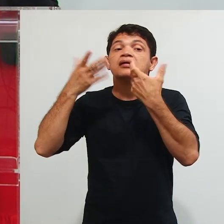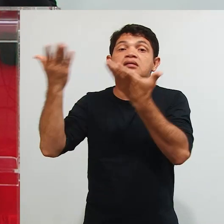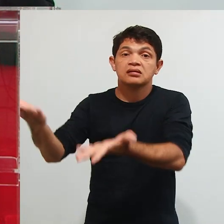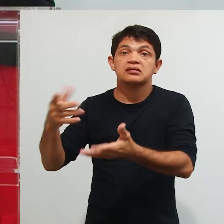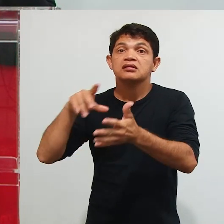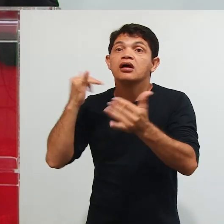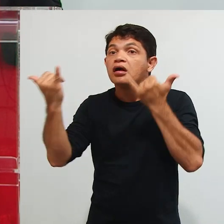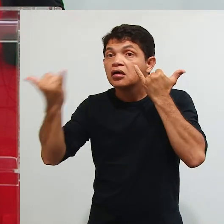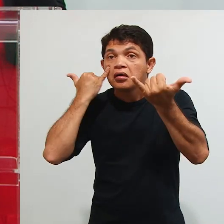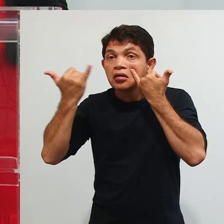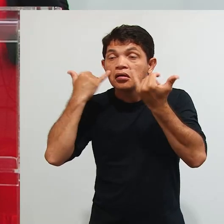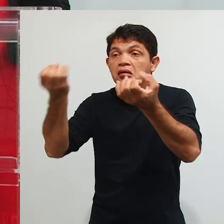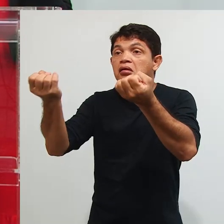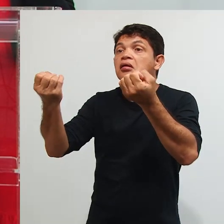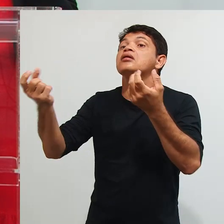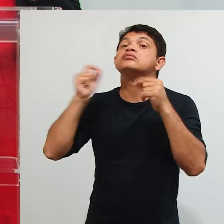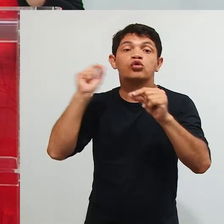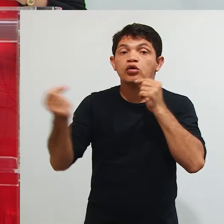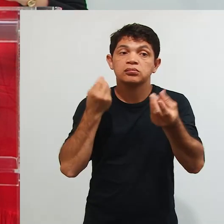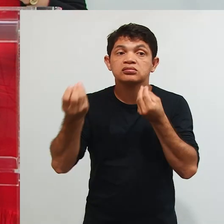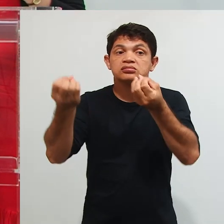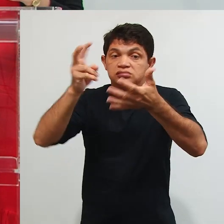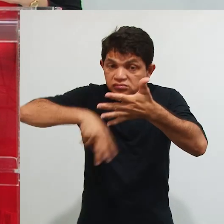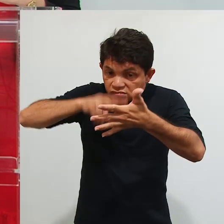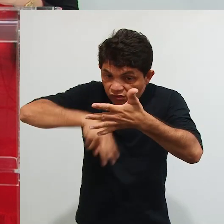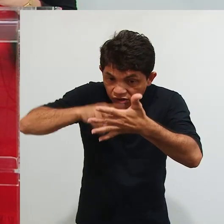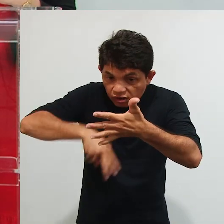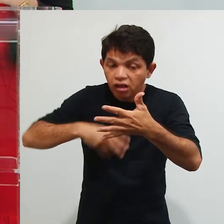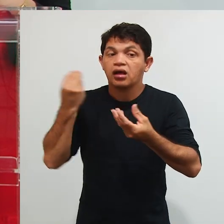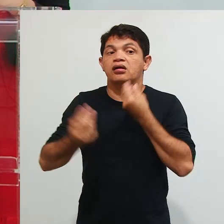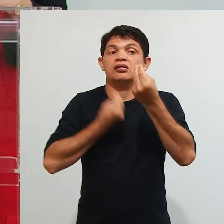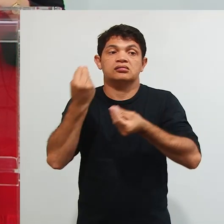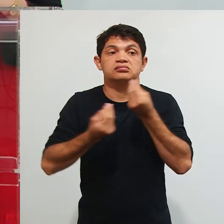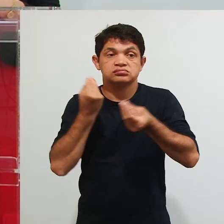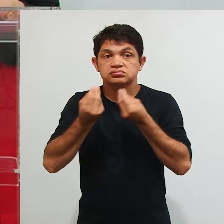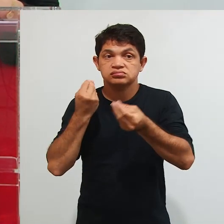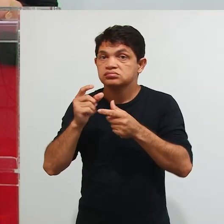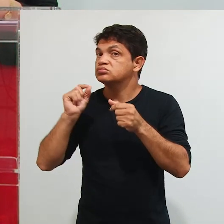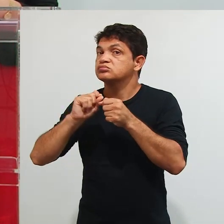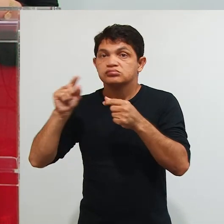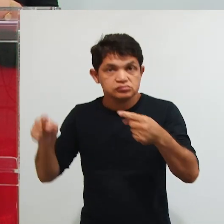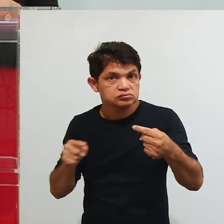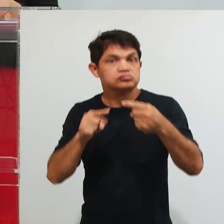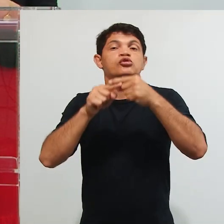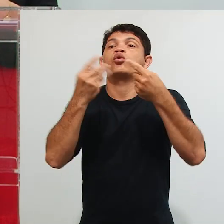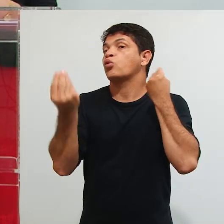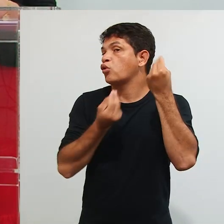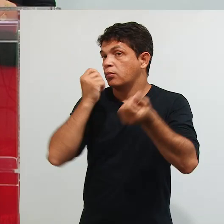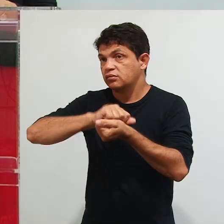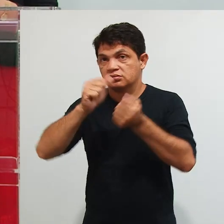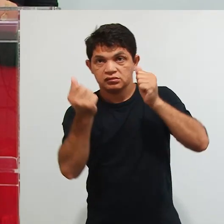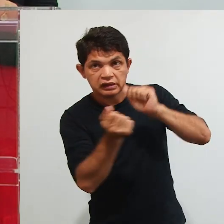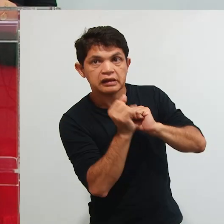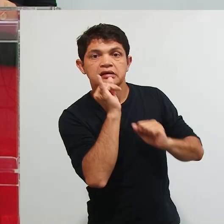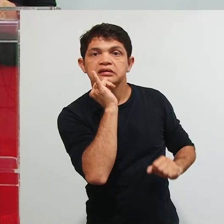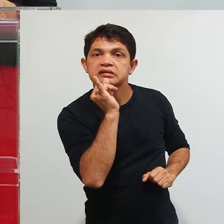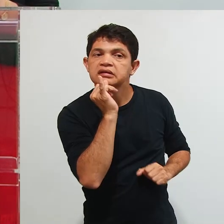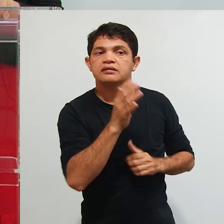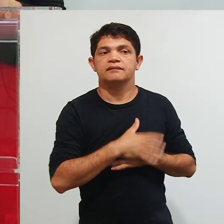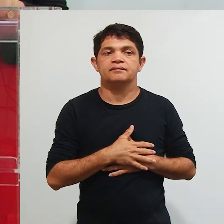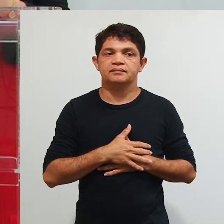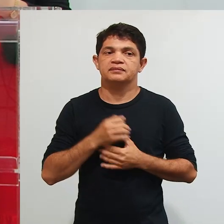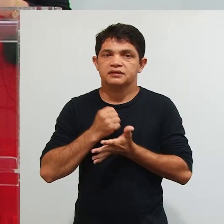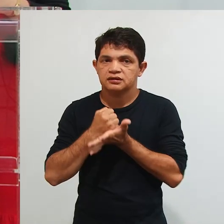um especialista, né, a sua informação como professora vai contribuir para o diagnóstico desse